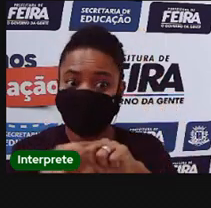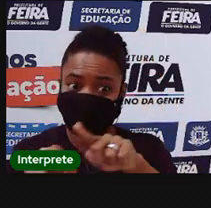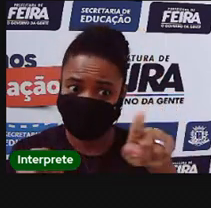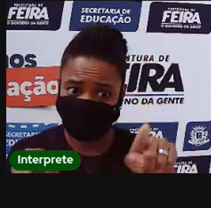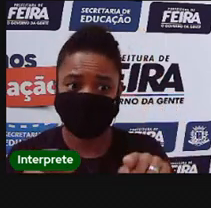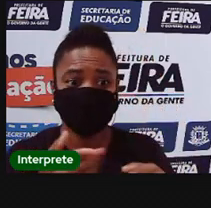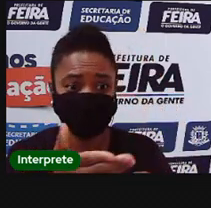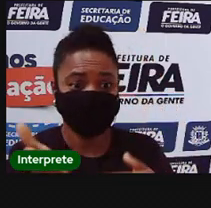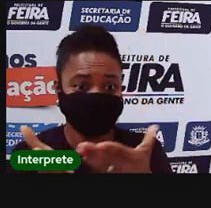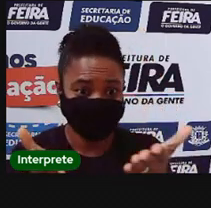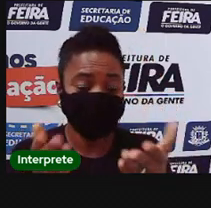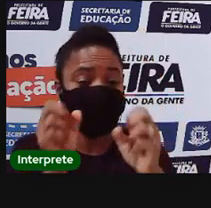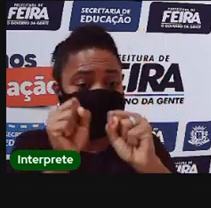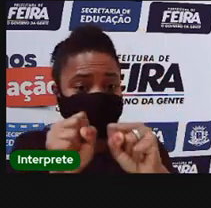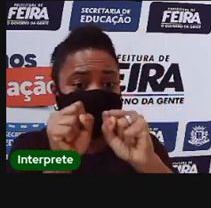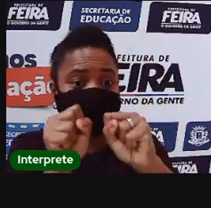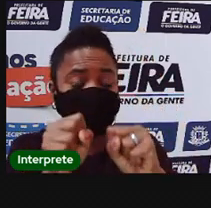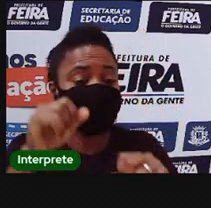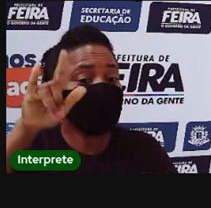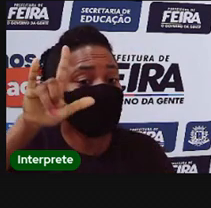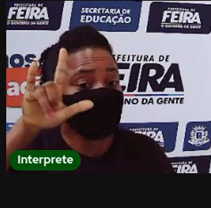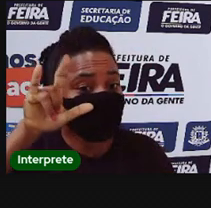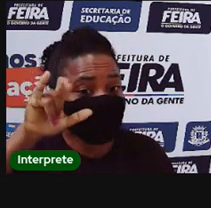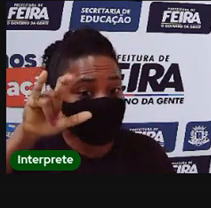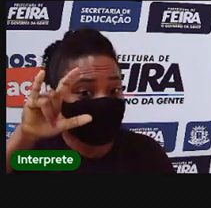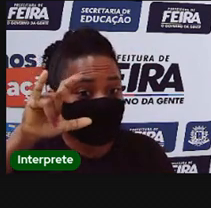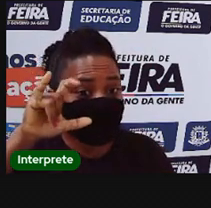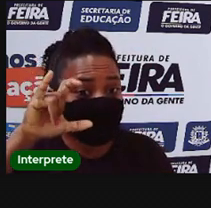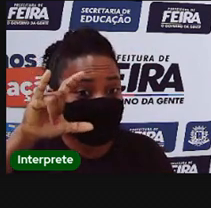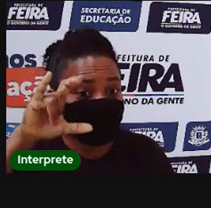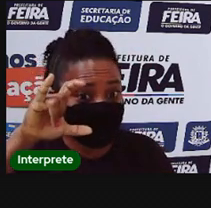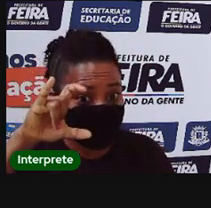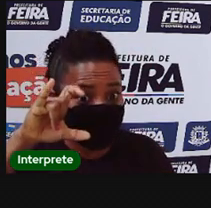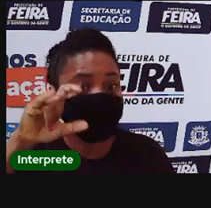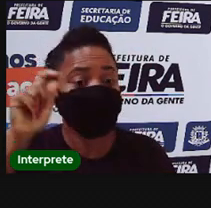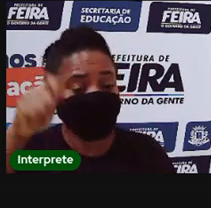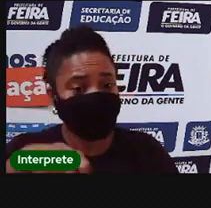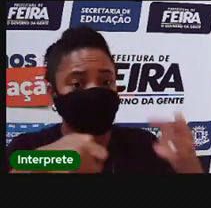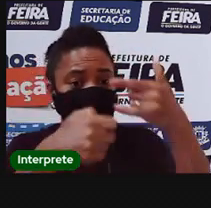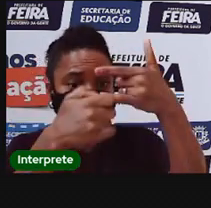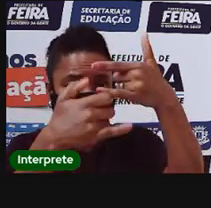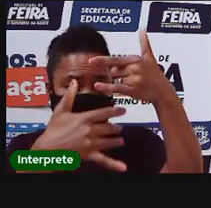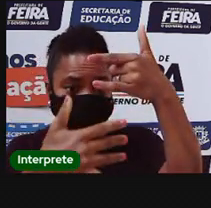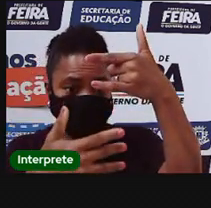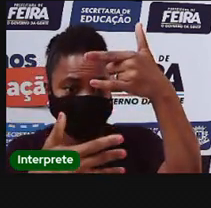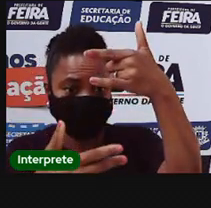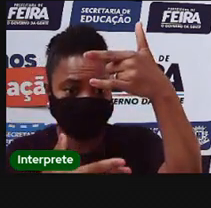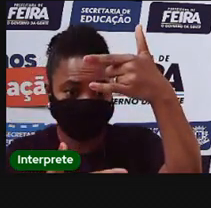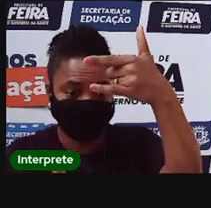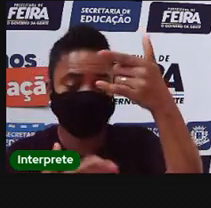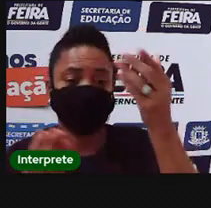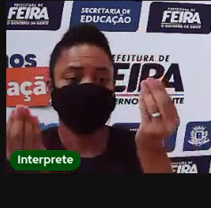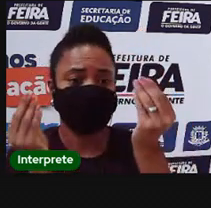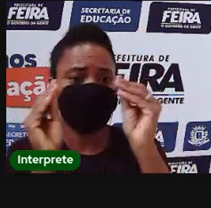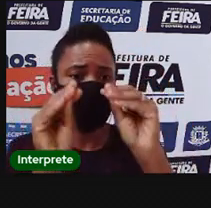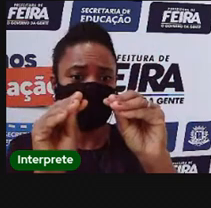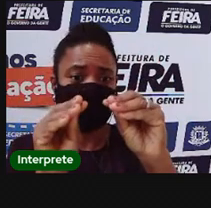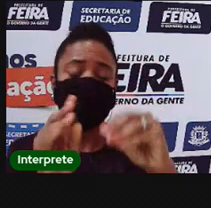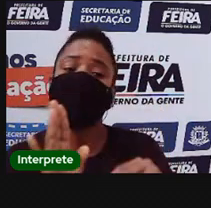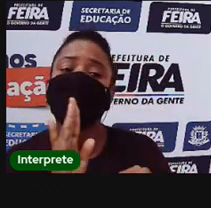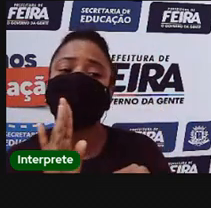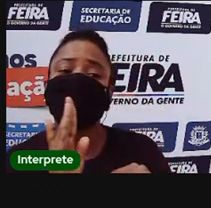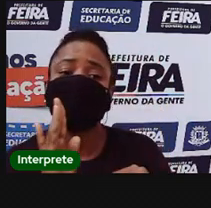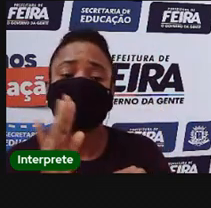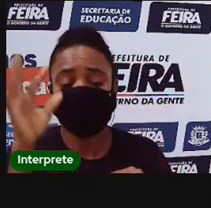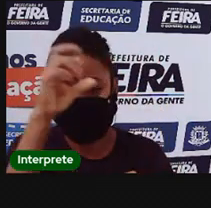meninas, coloquem o Instagram de vocês aí no chat, né? Porque aí mais colegas podem estar conhecendo, né,